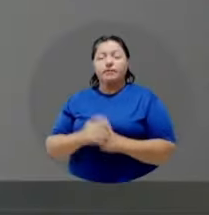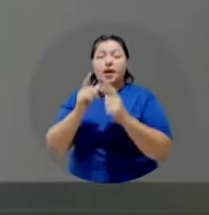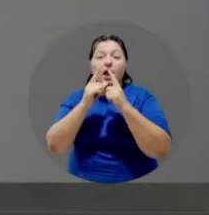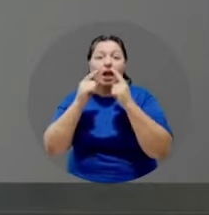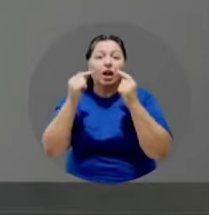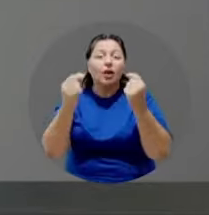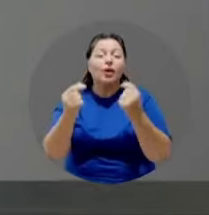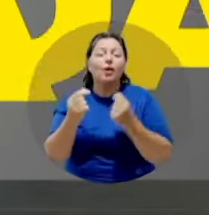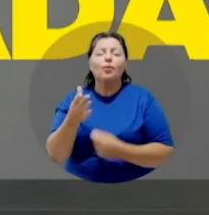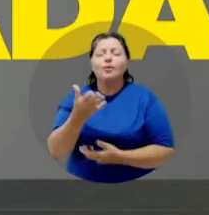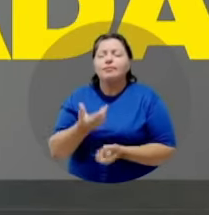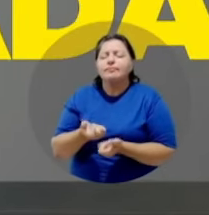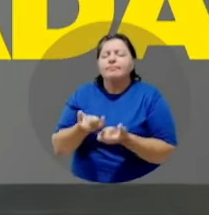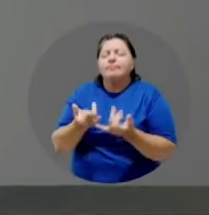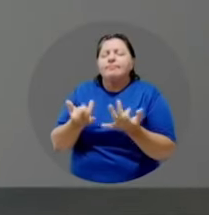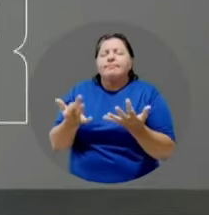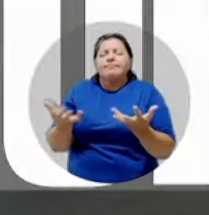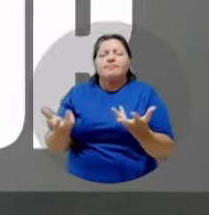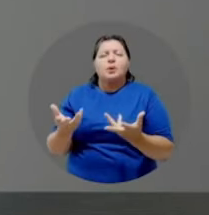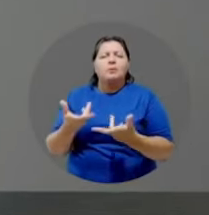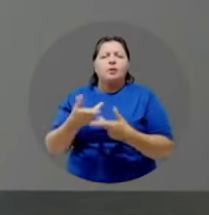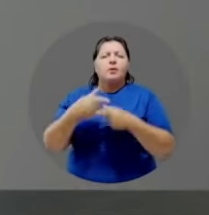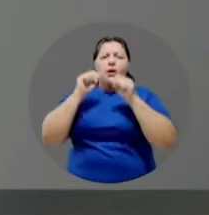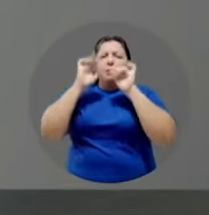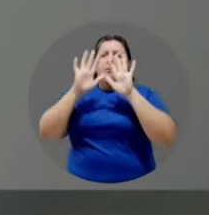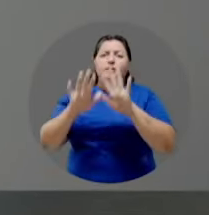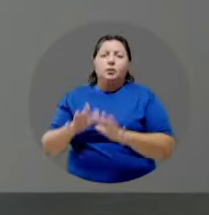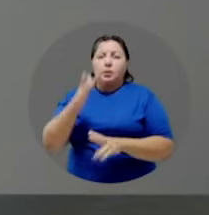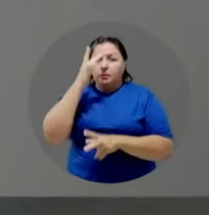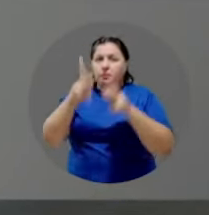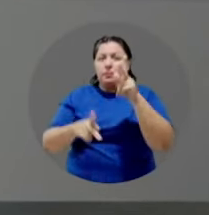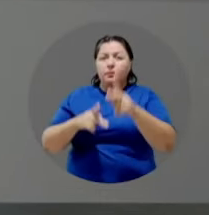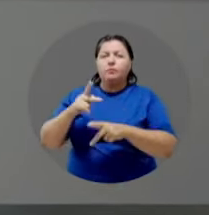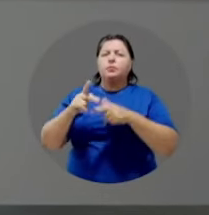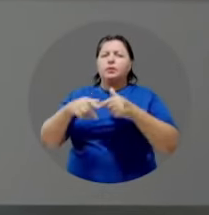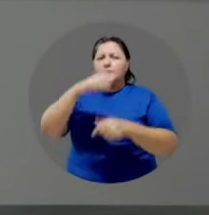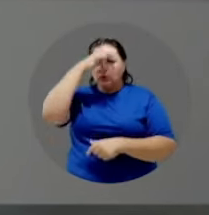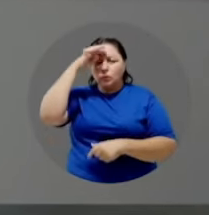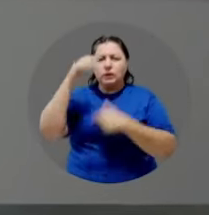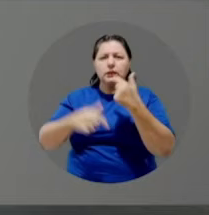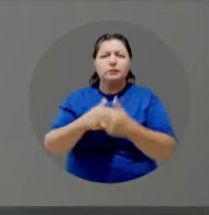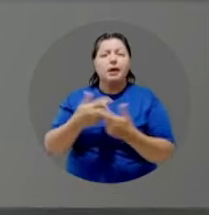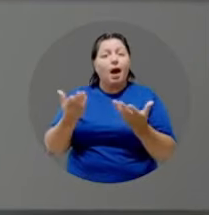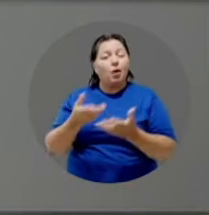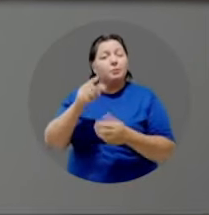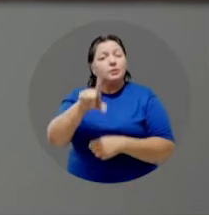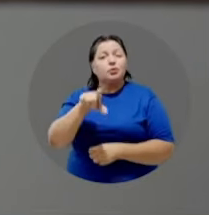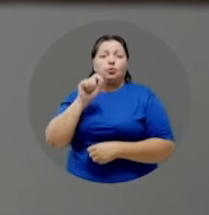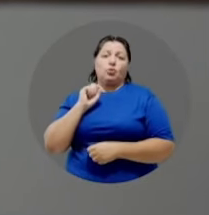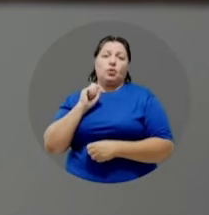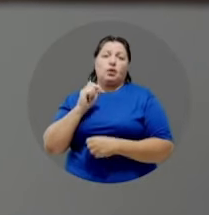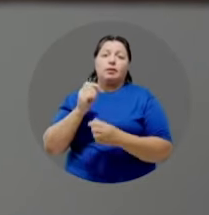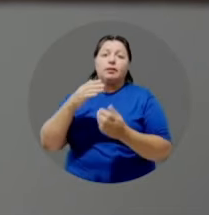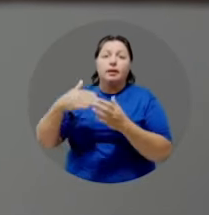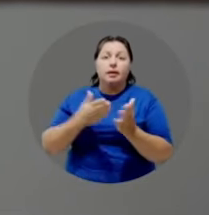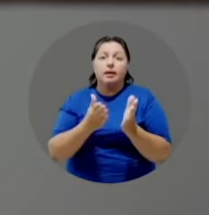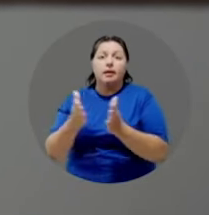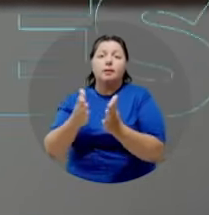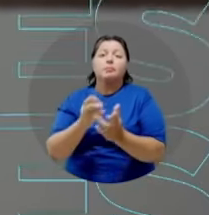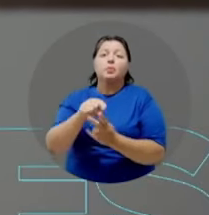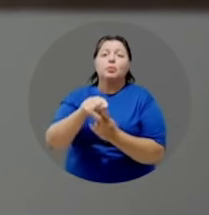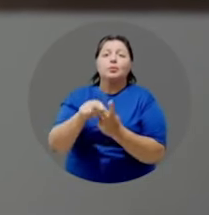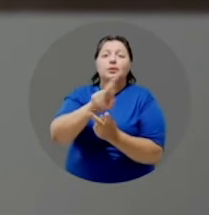desviado. Alagoas é uma terra abençoada, com um povo batalhador e que agora precisa fazer uma escolha. Uma escolha